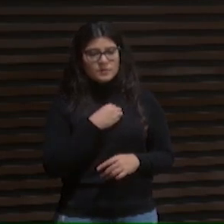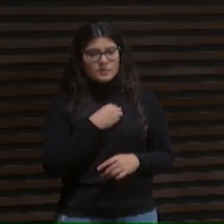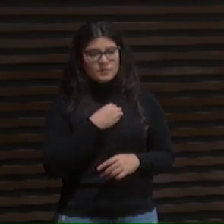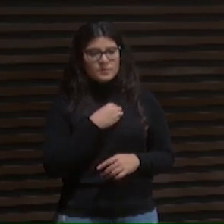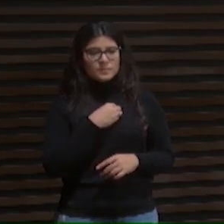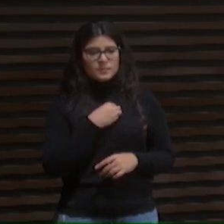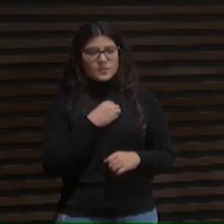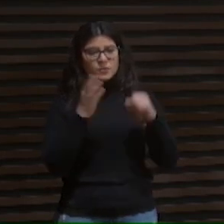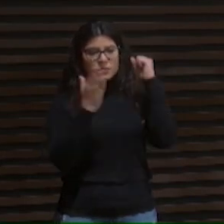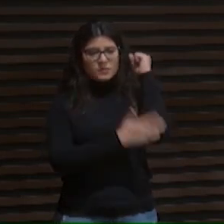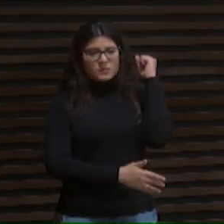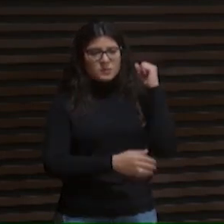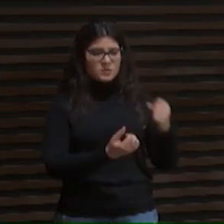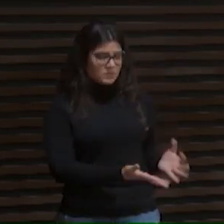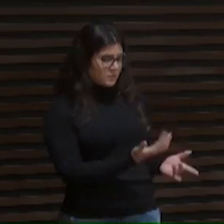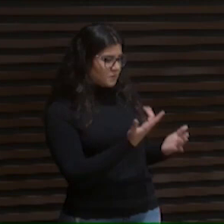destinados ao inferno,